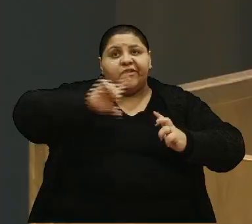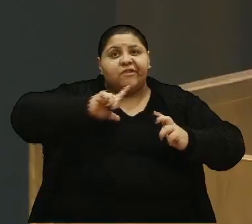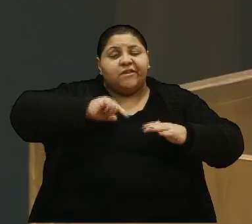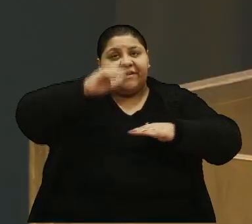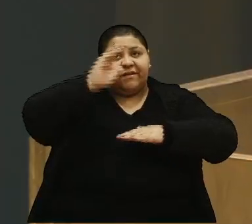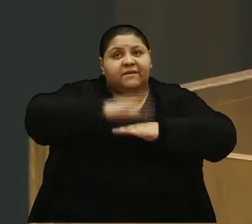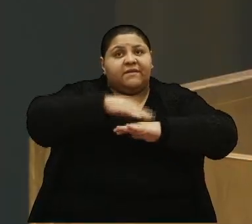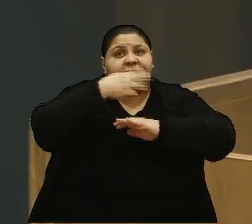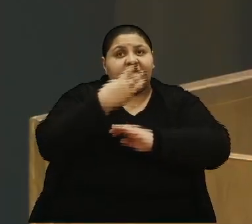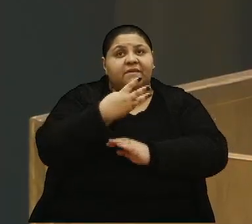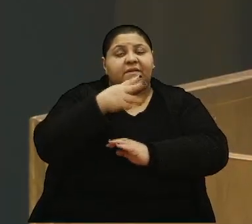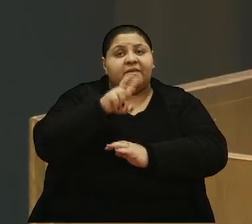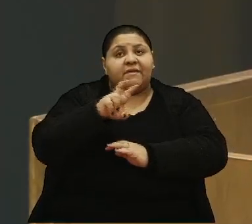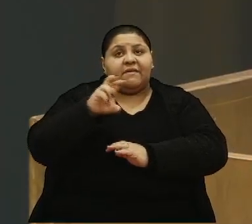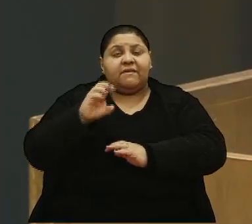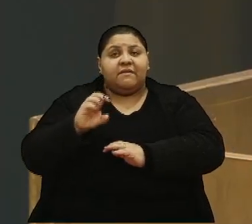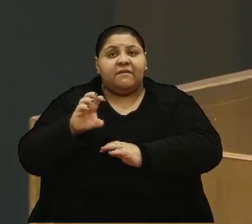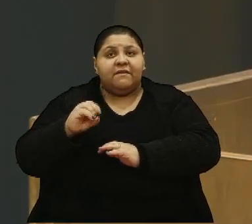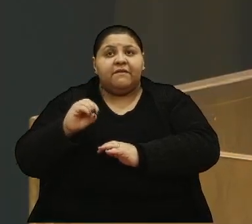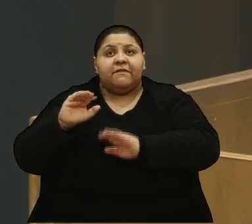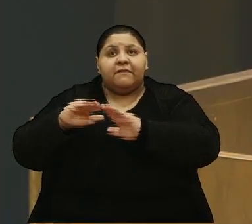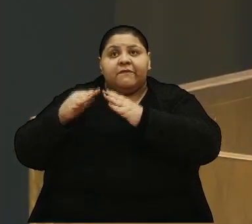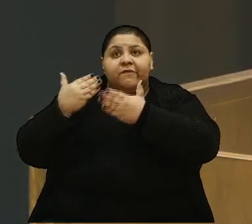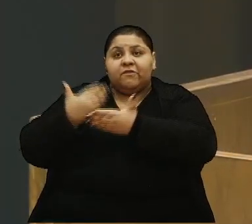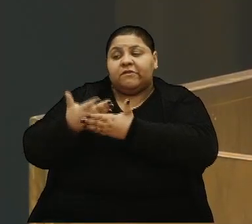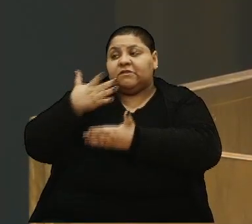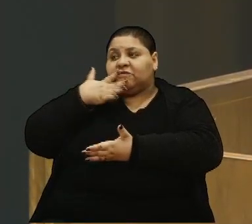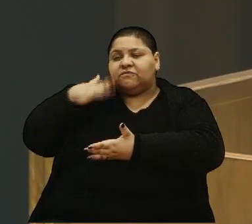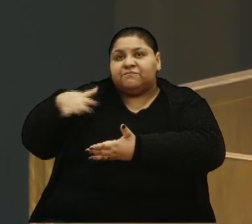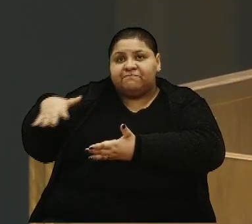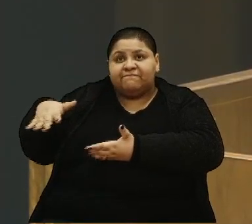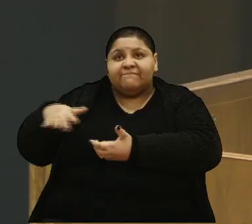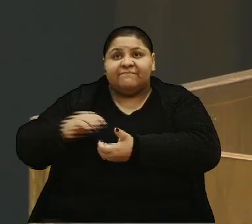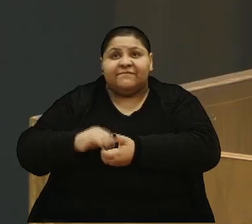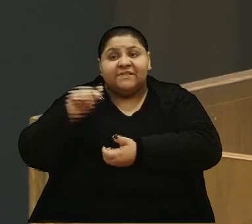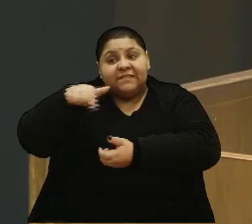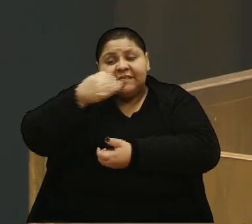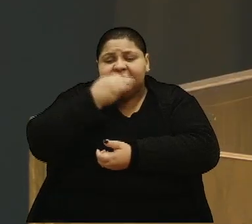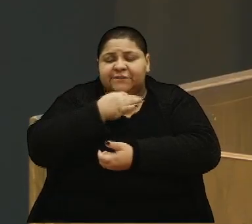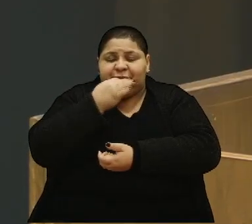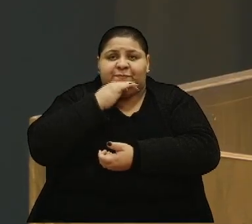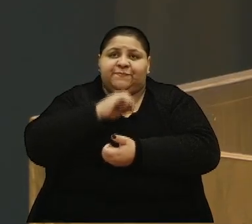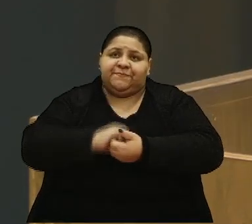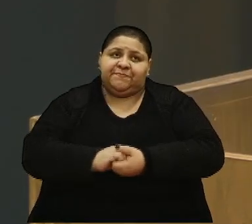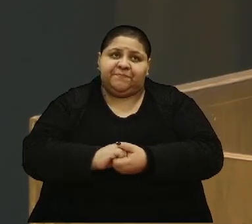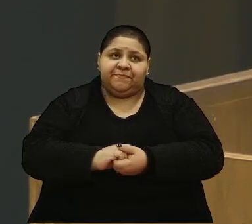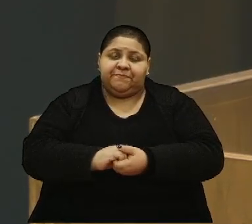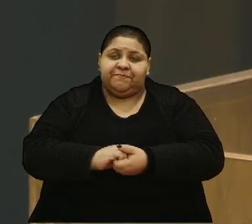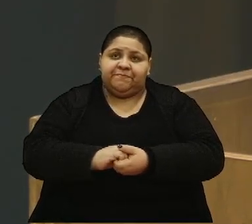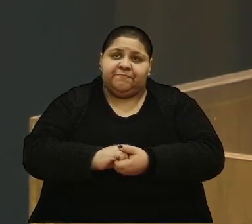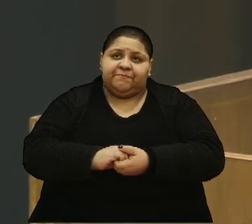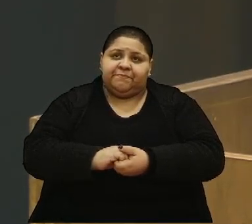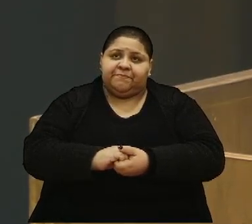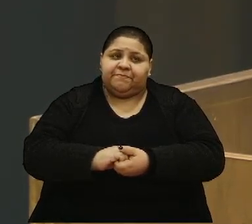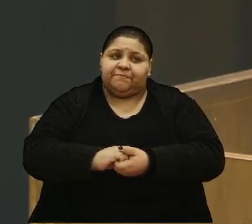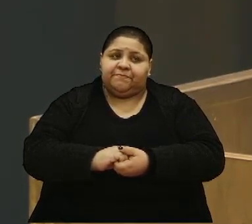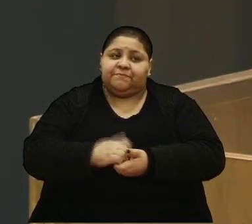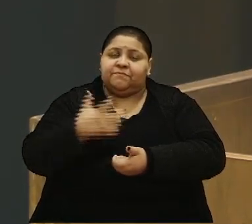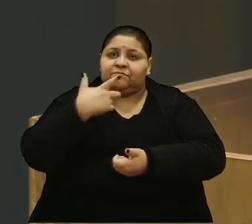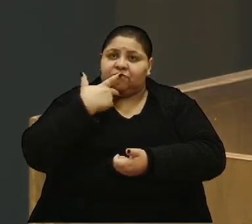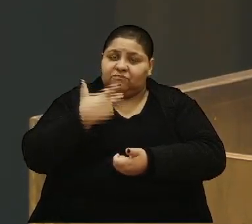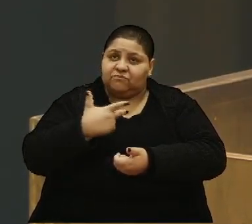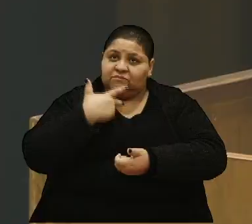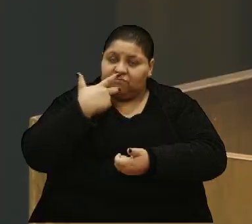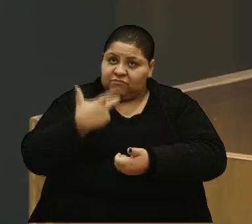de 350 escolas de educação infantil, gente, em Caxias do Sul. E vou